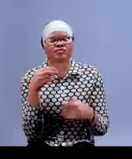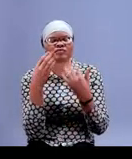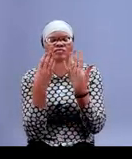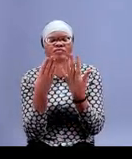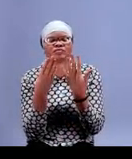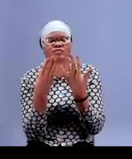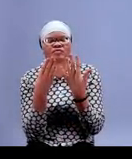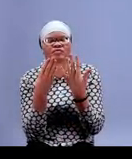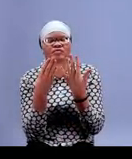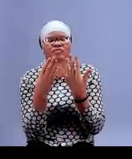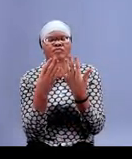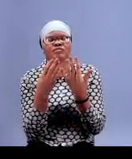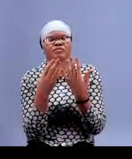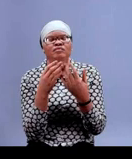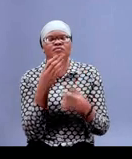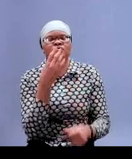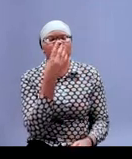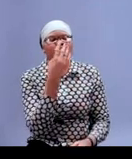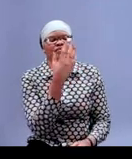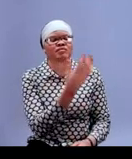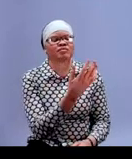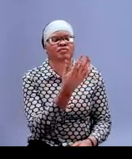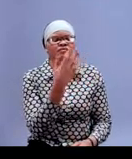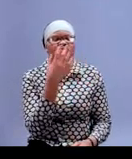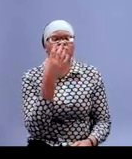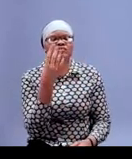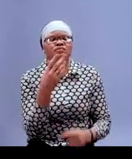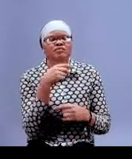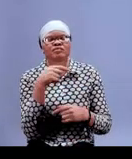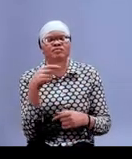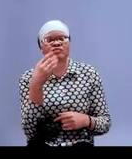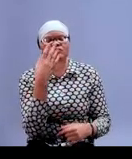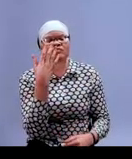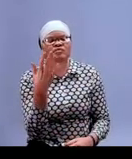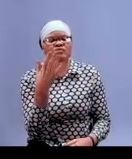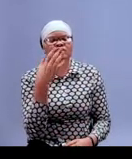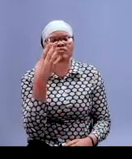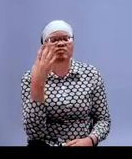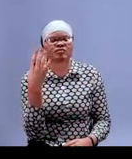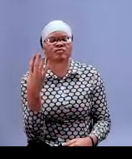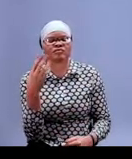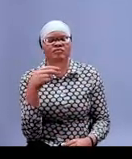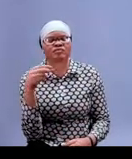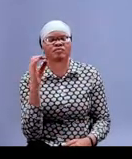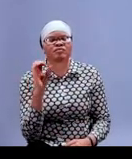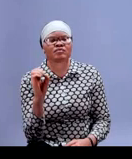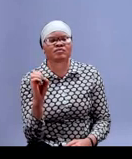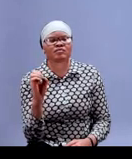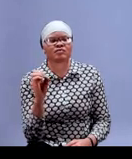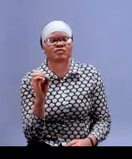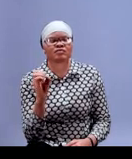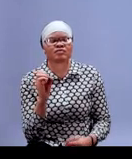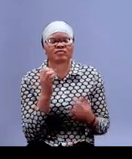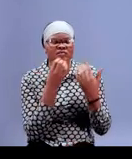= 9 9 x 6 54 54 - 54 = 0 vamos fazer a